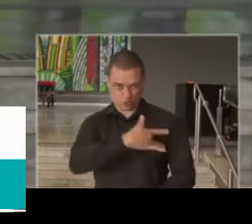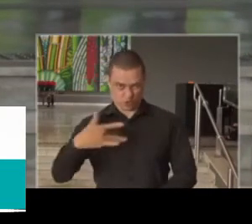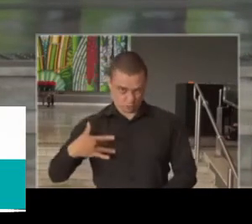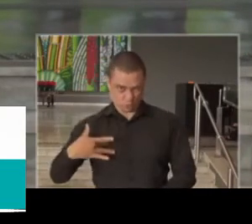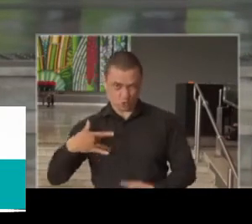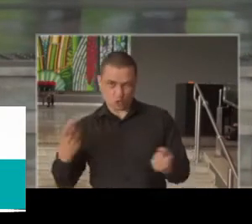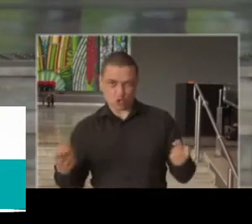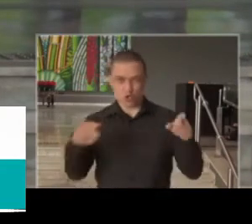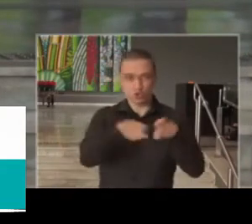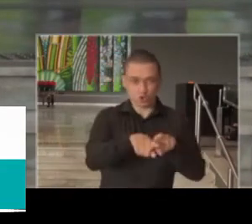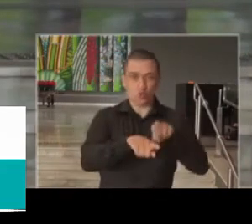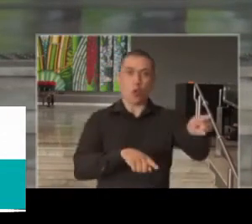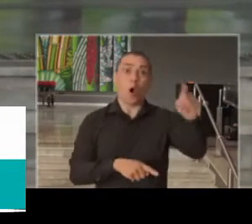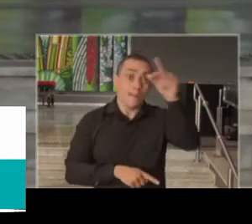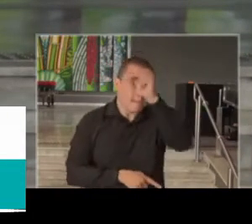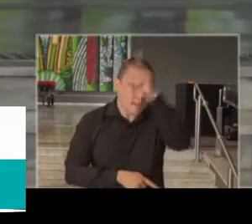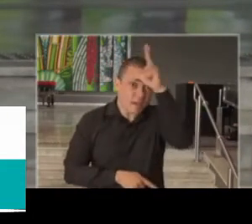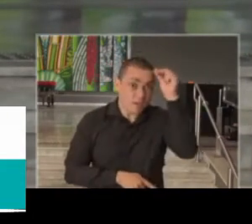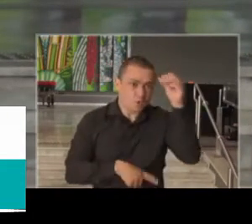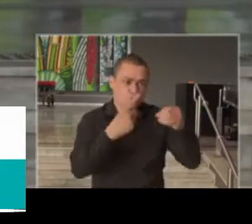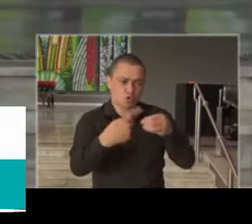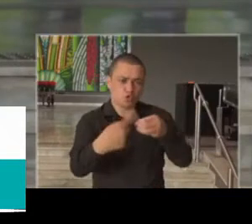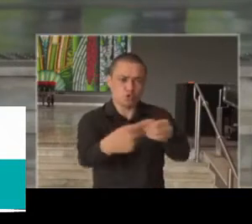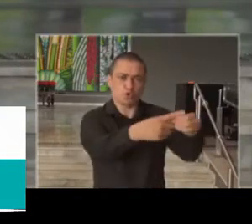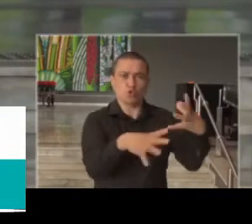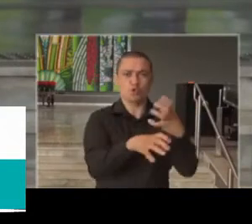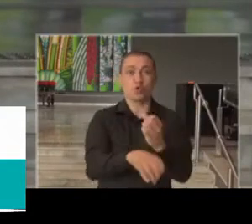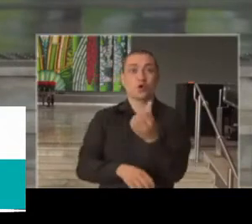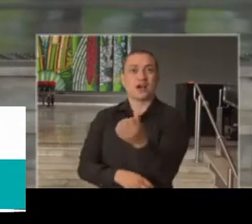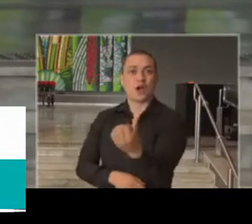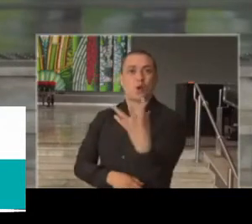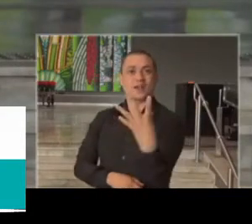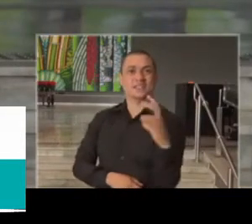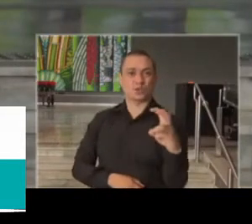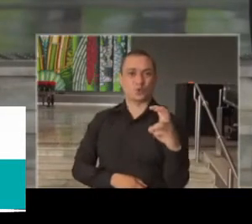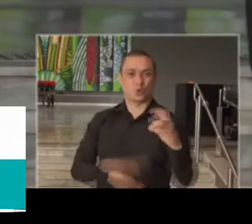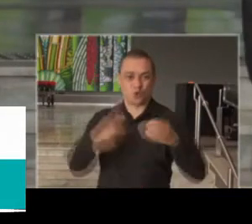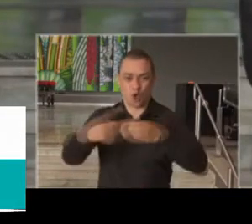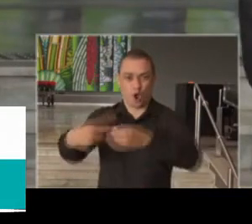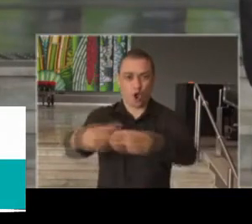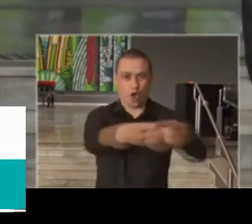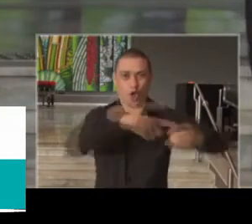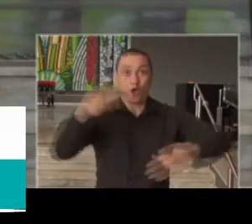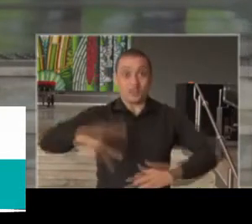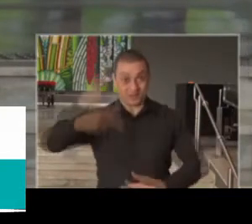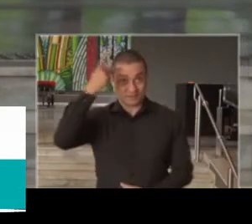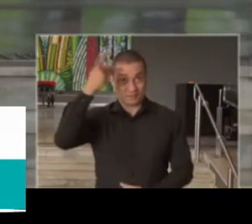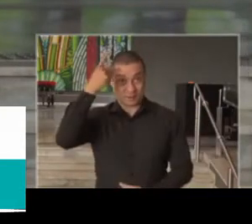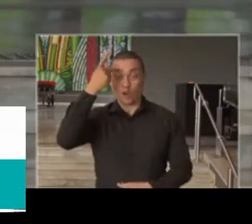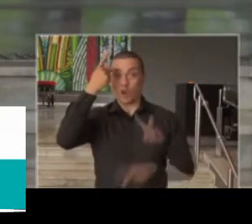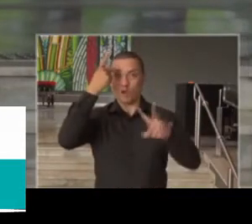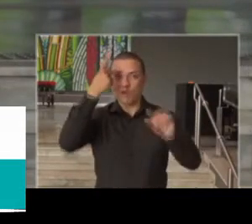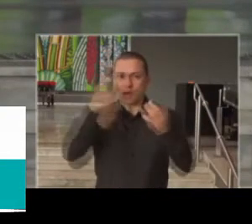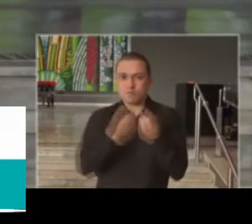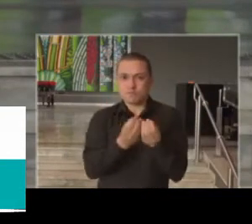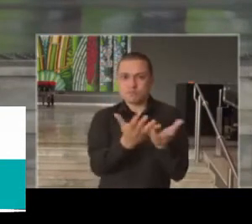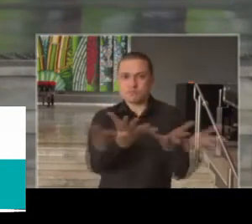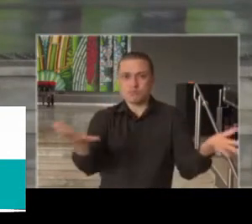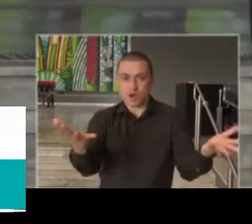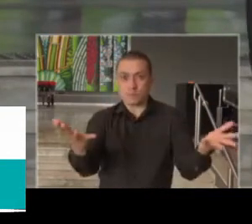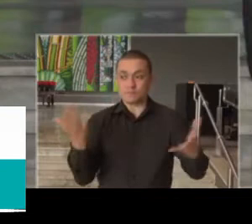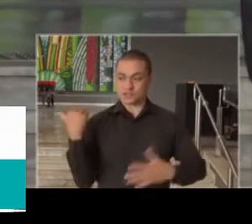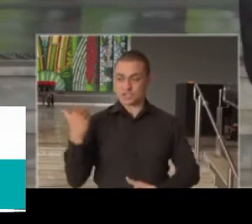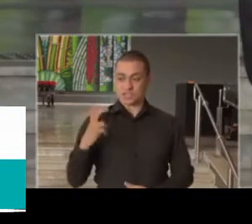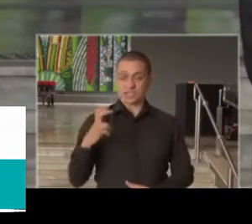parceria com as prefeituras de 645 municípios do Estado de São Paulo, vai ampliar